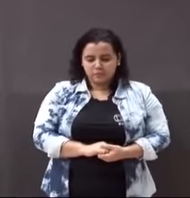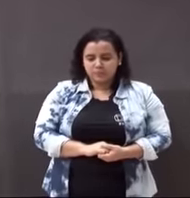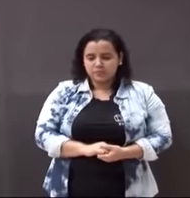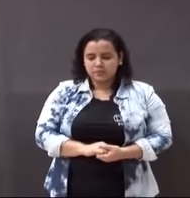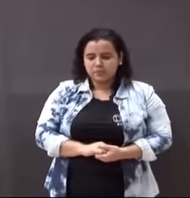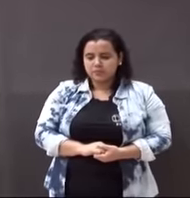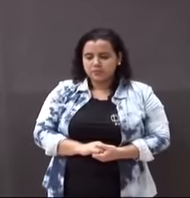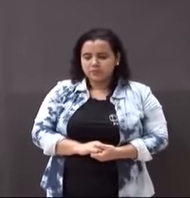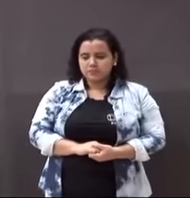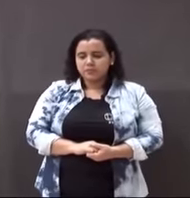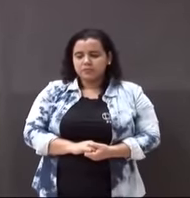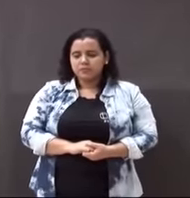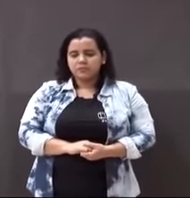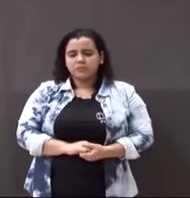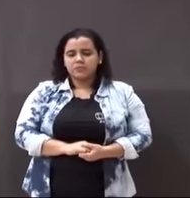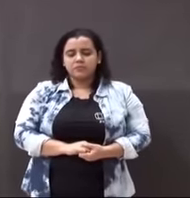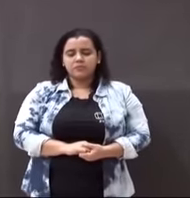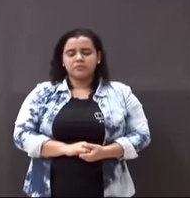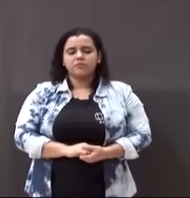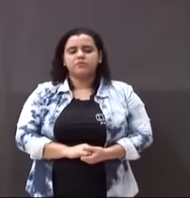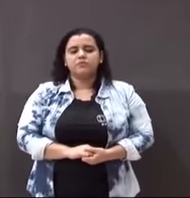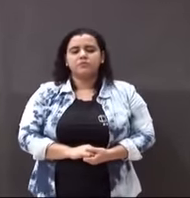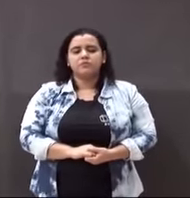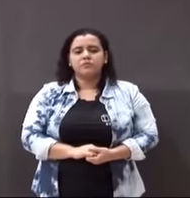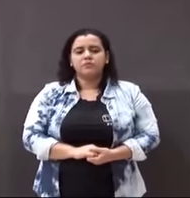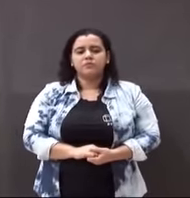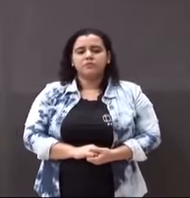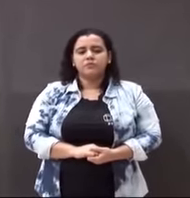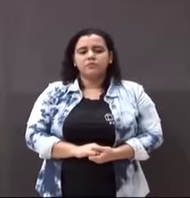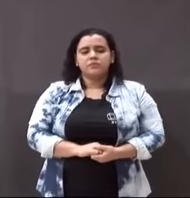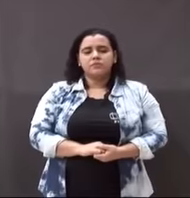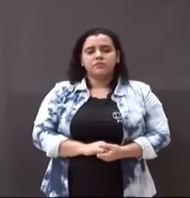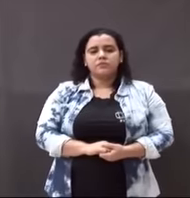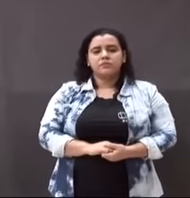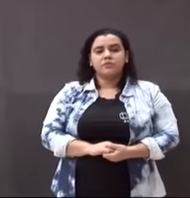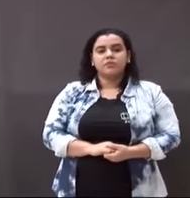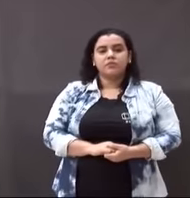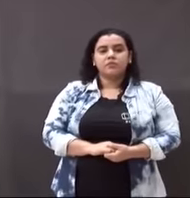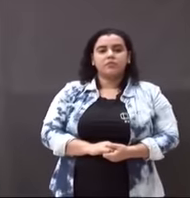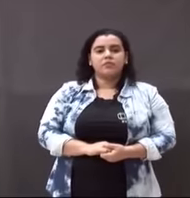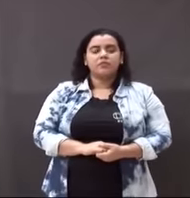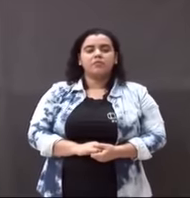leva desgovor os olhos e a bava conta de 1 a 3